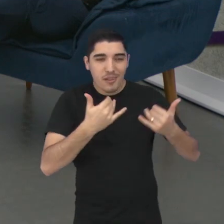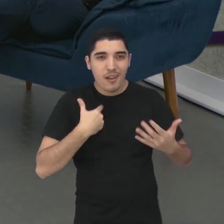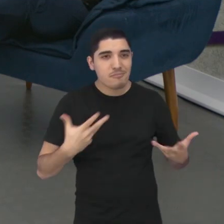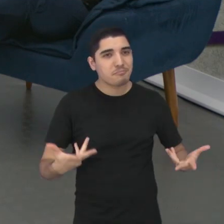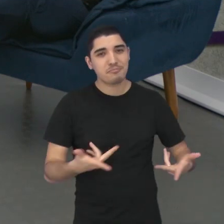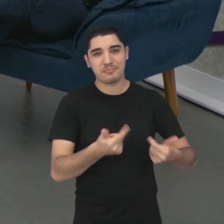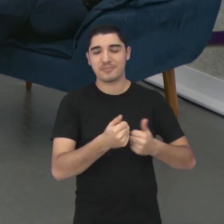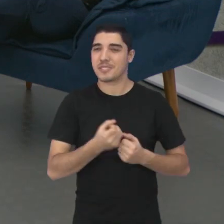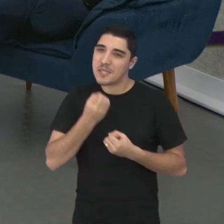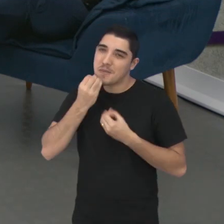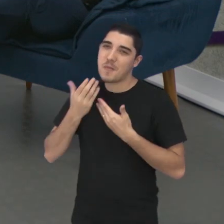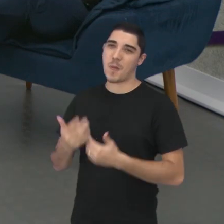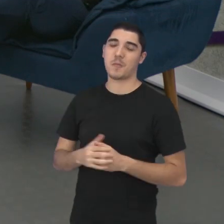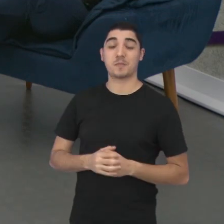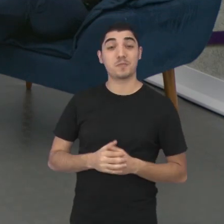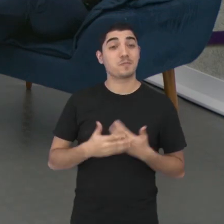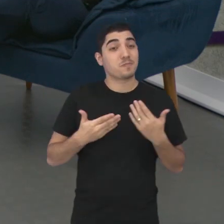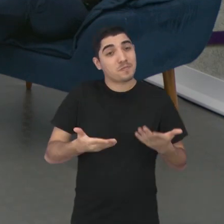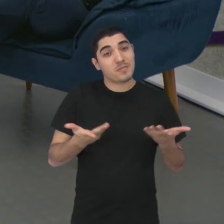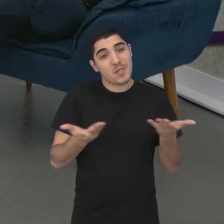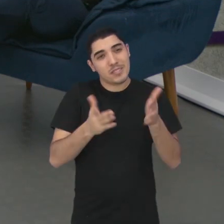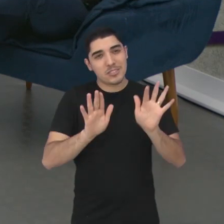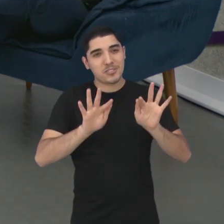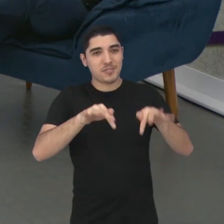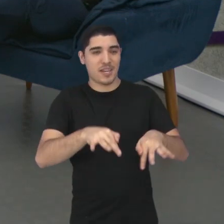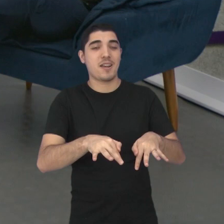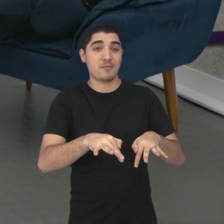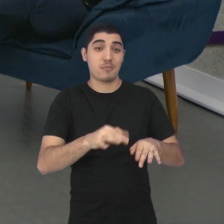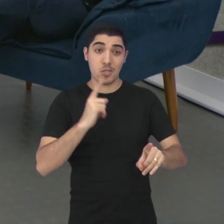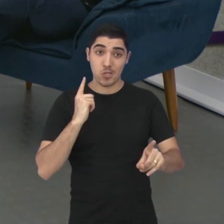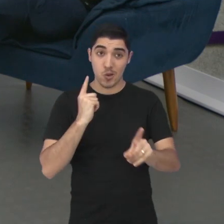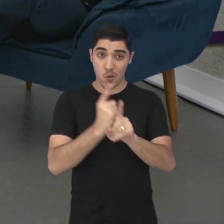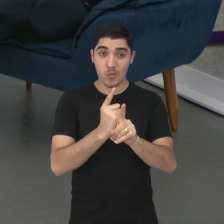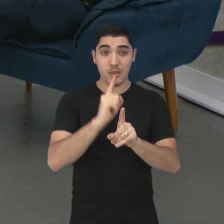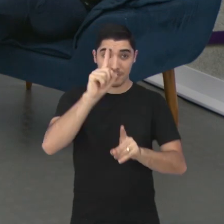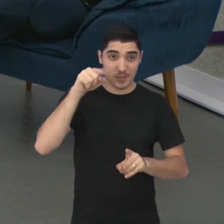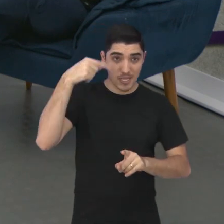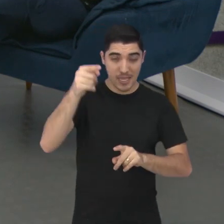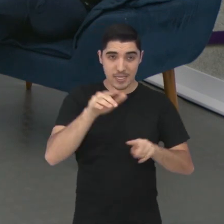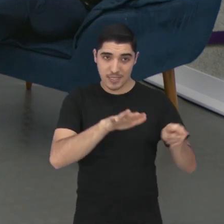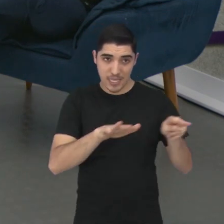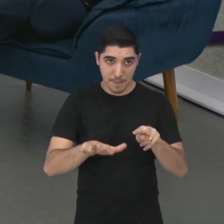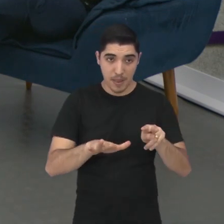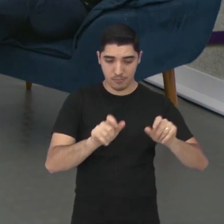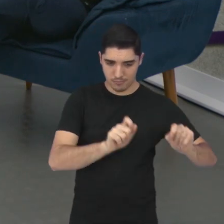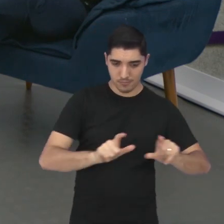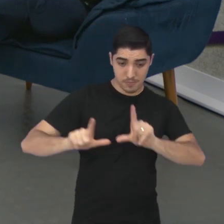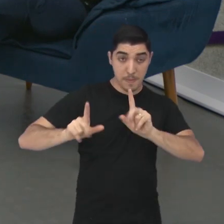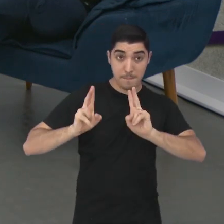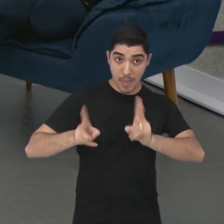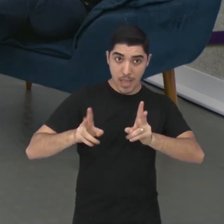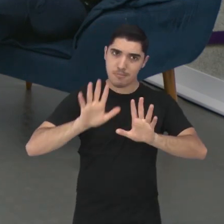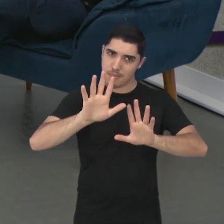viu? Que bom. É isso, gente. Ficamos por aqui hoje. Nos encontramos na semana que vem, na